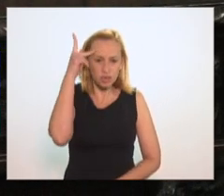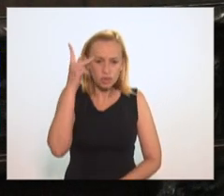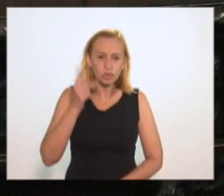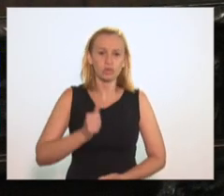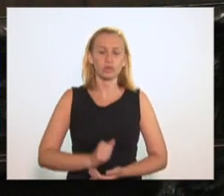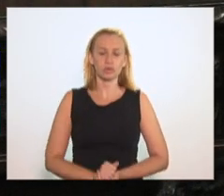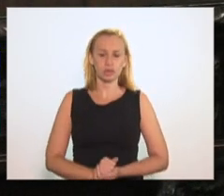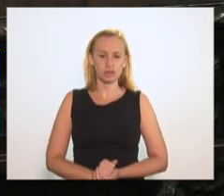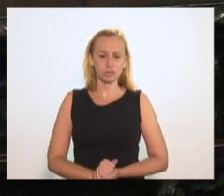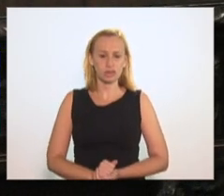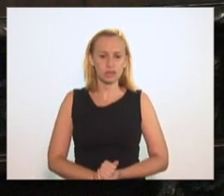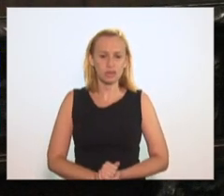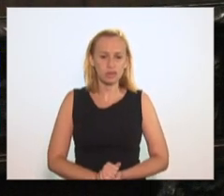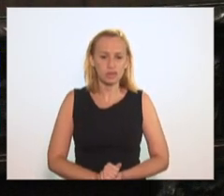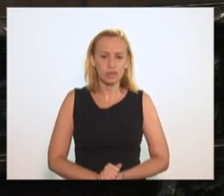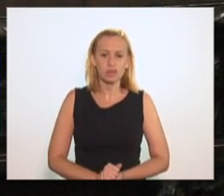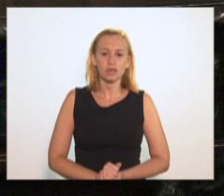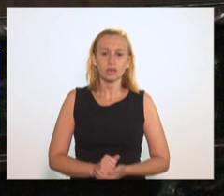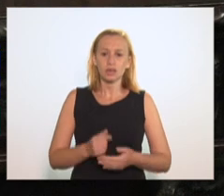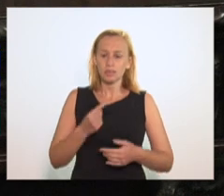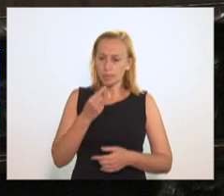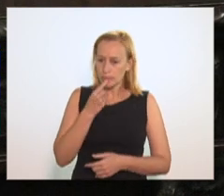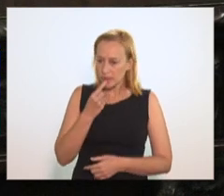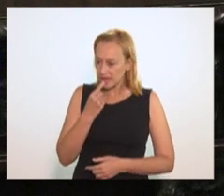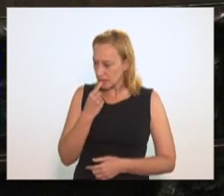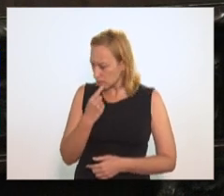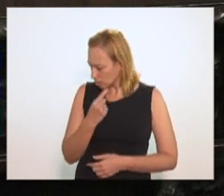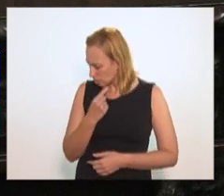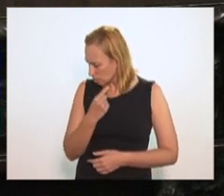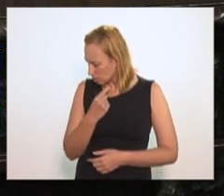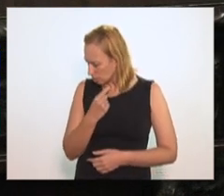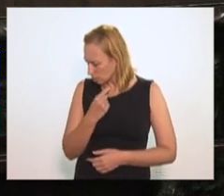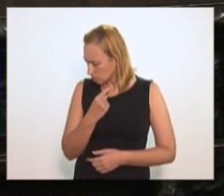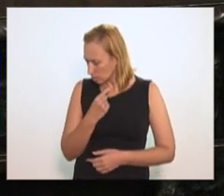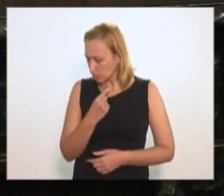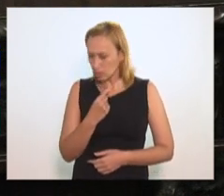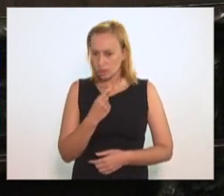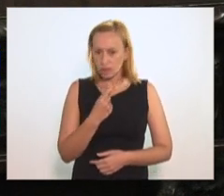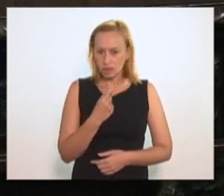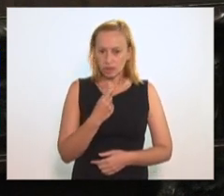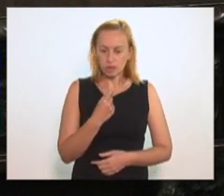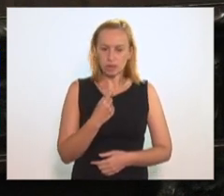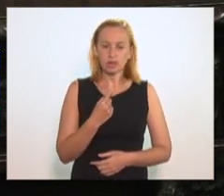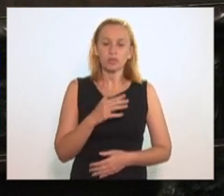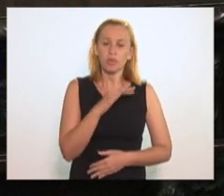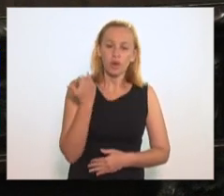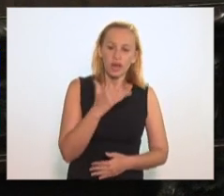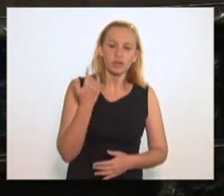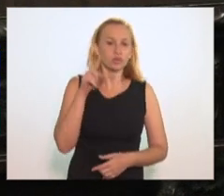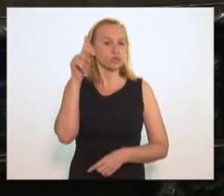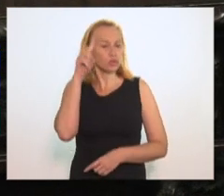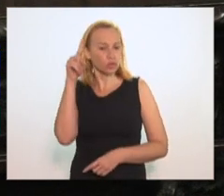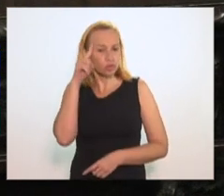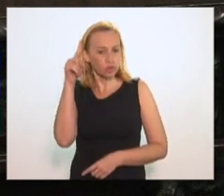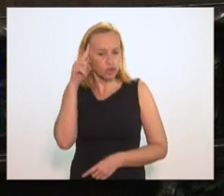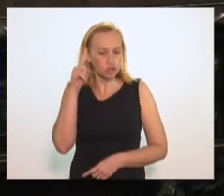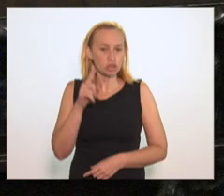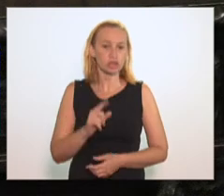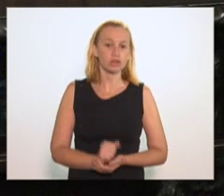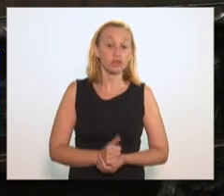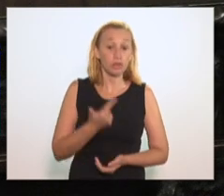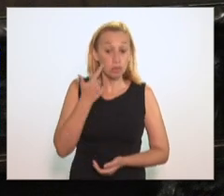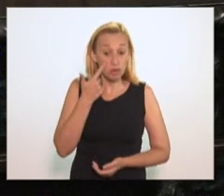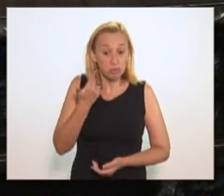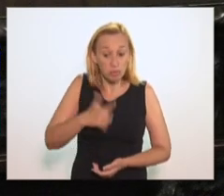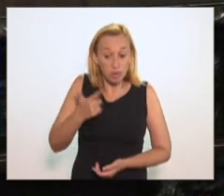familiares pessoas próximas que morreram e pessoas que estão morrendo a cada dia e o que a gente vê se repetir aqui